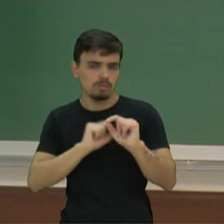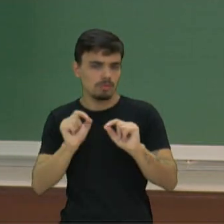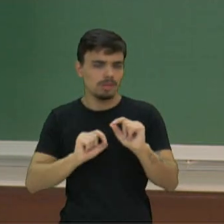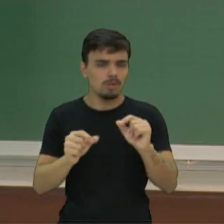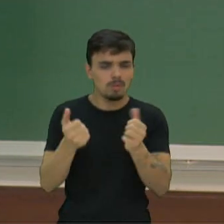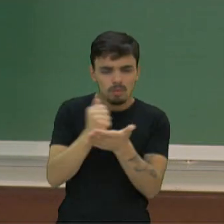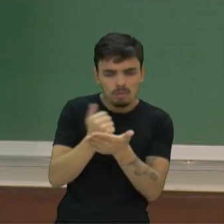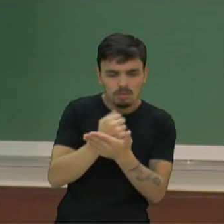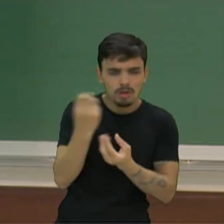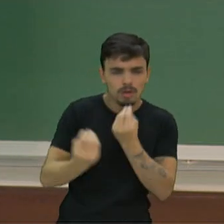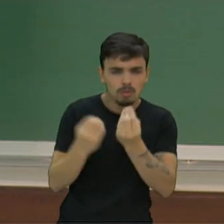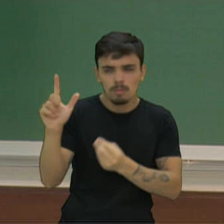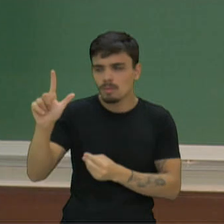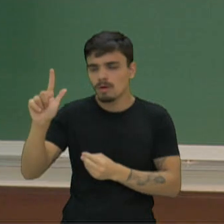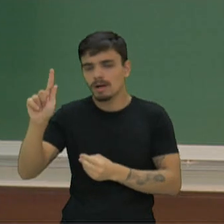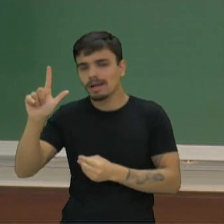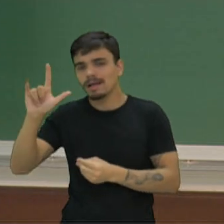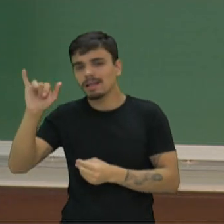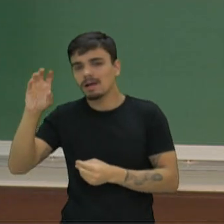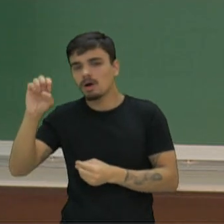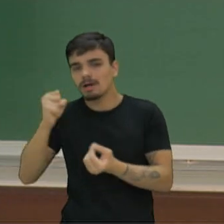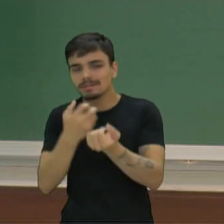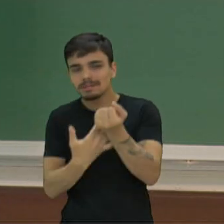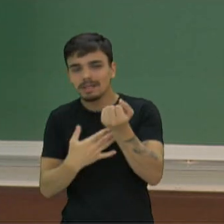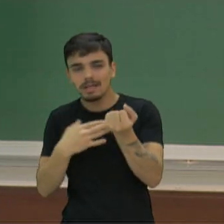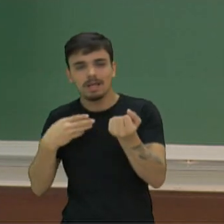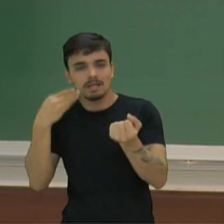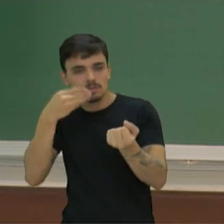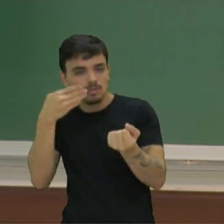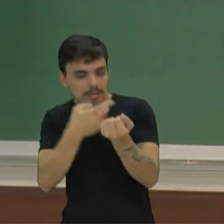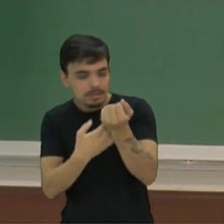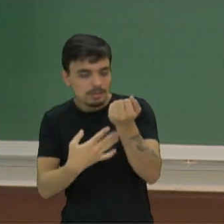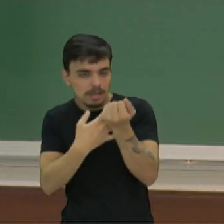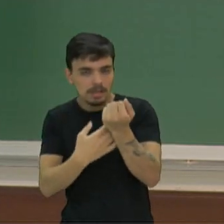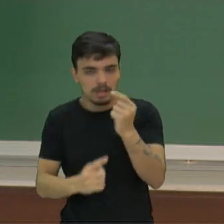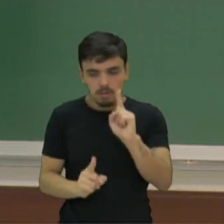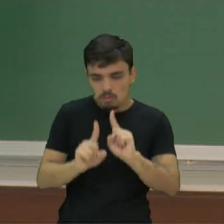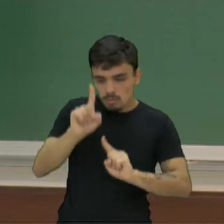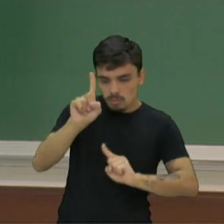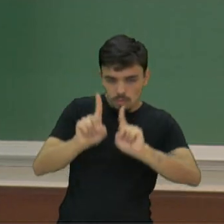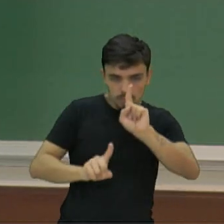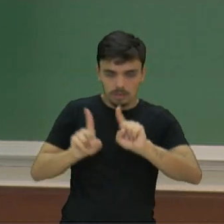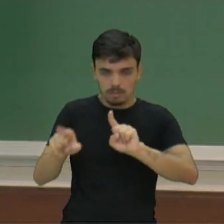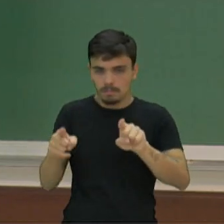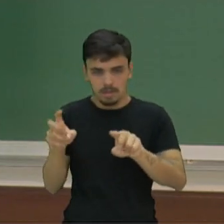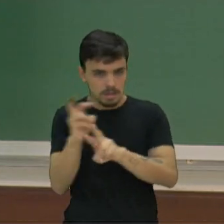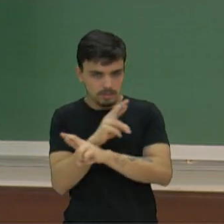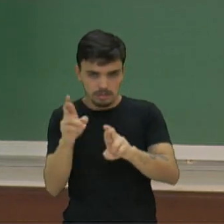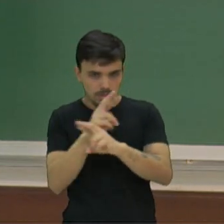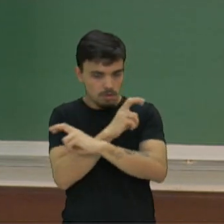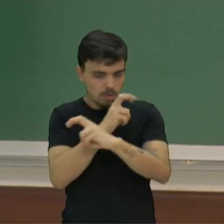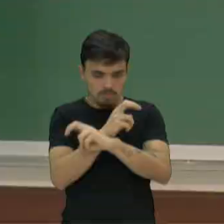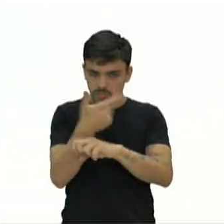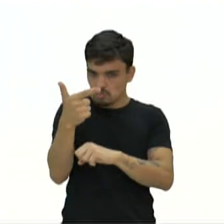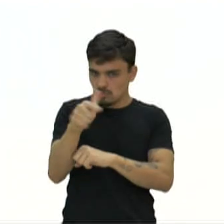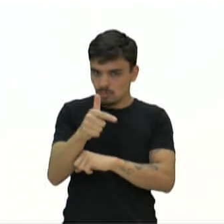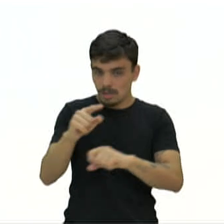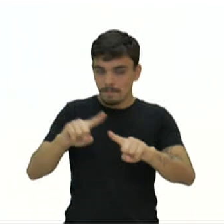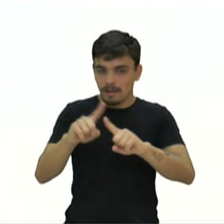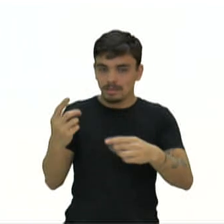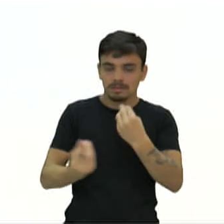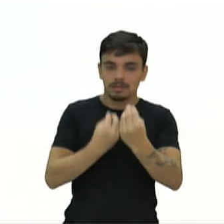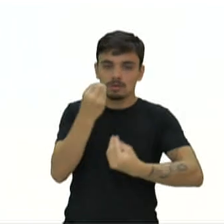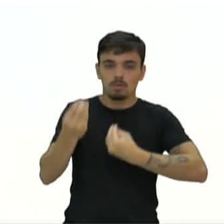glicose no sangue, nem aumentando e nem reduzindo. Também não está relacionado com o crescimento dos ossos, mas sim com o padrão